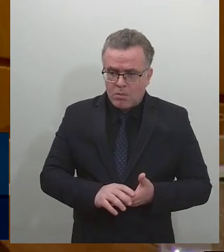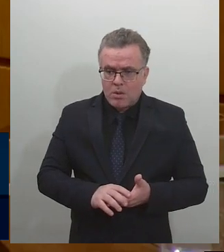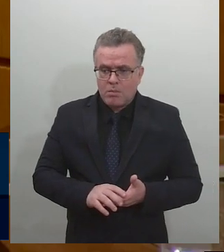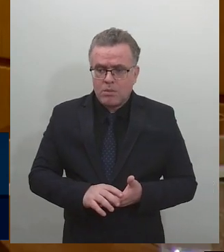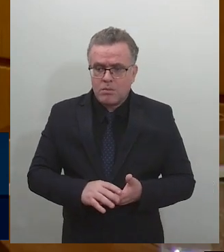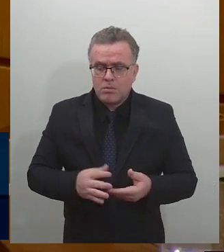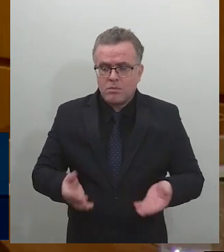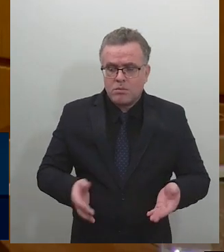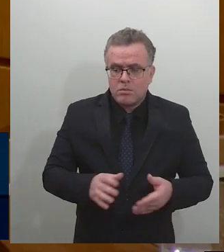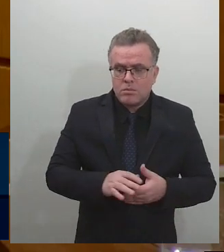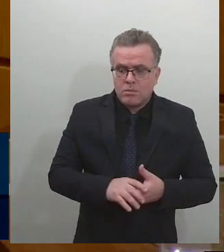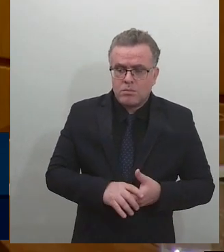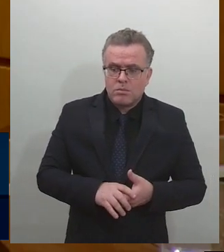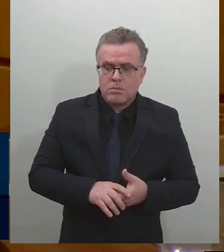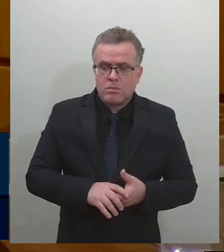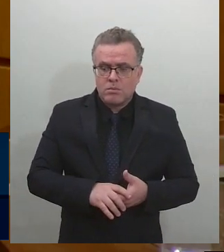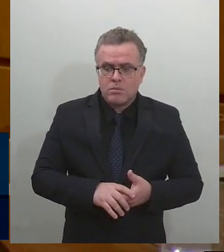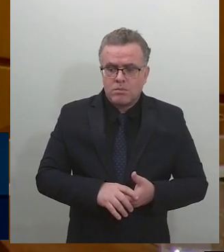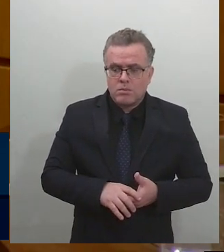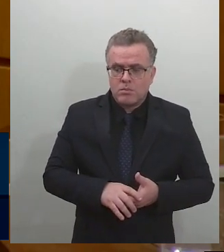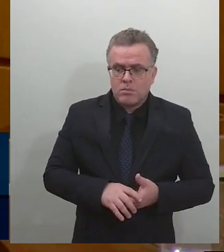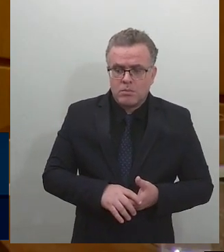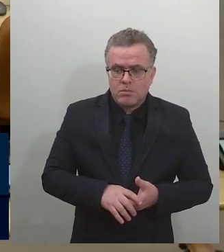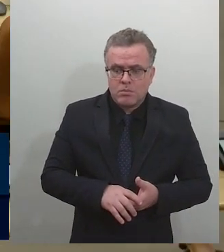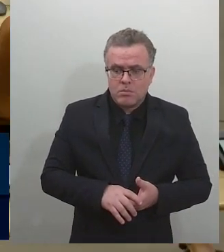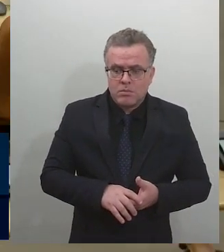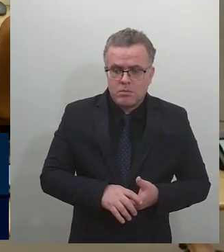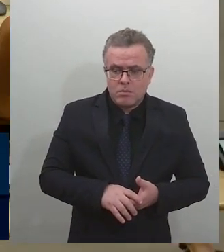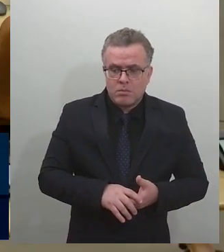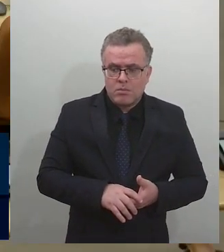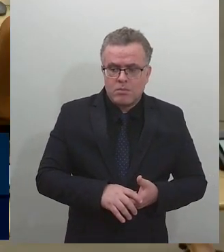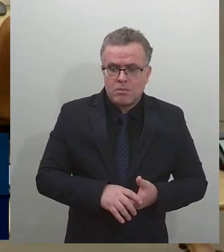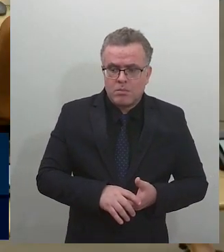Bom dia a todos e que Deus nos abençoe.